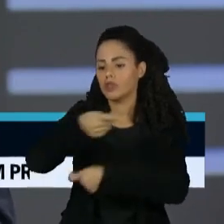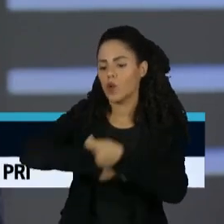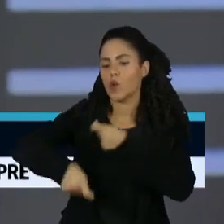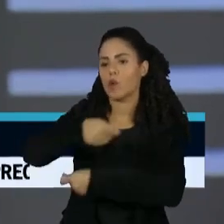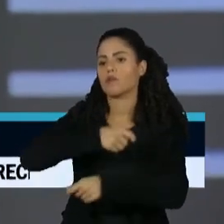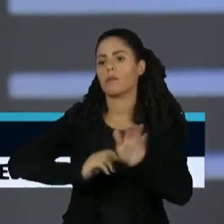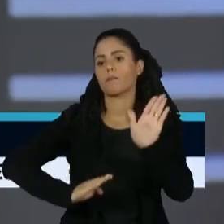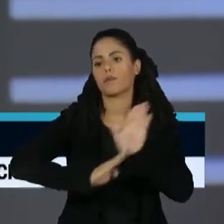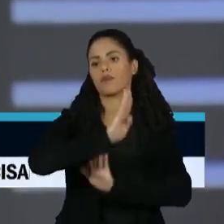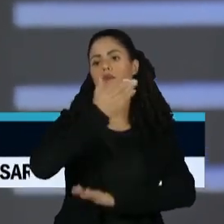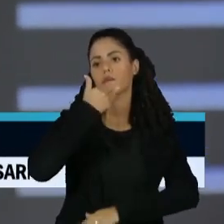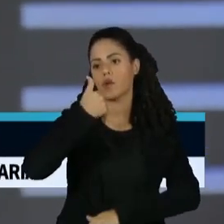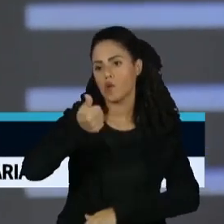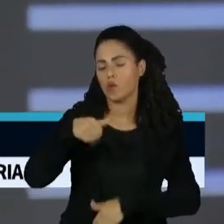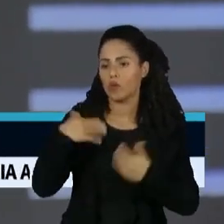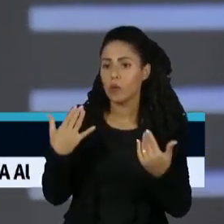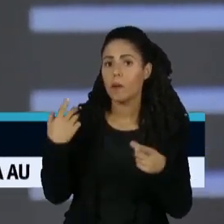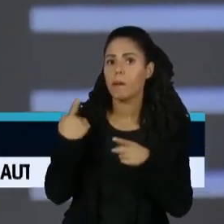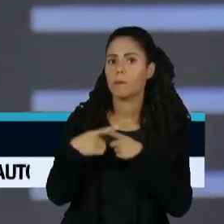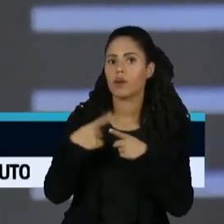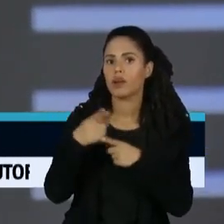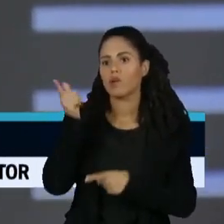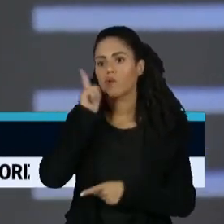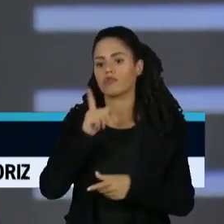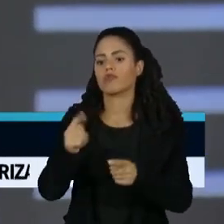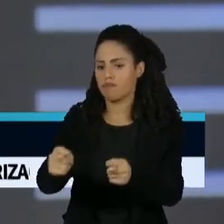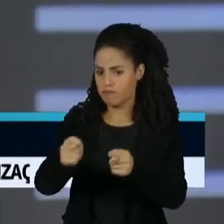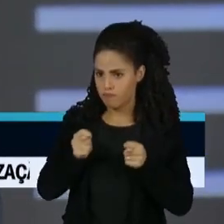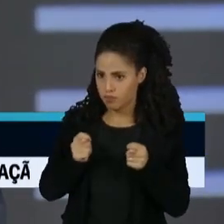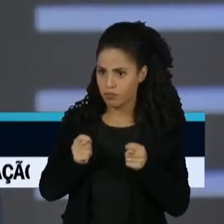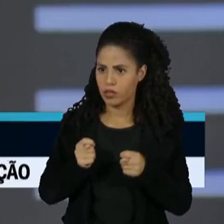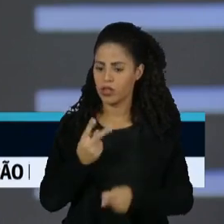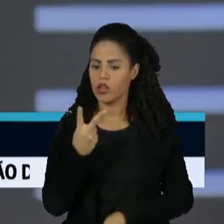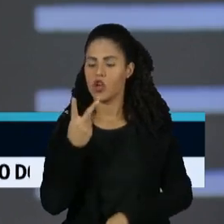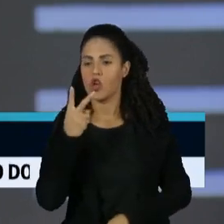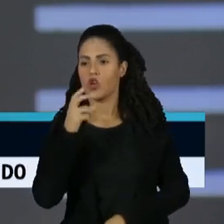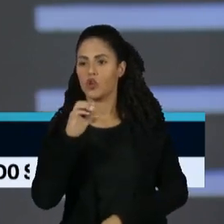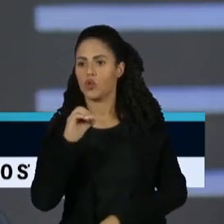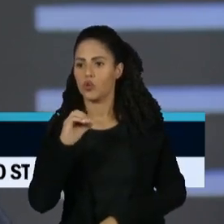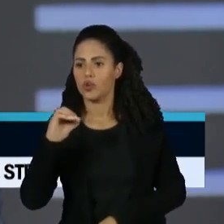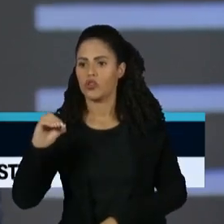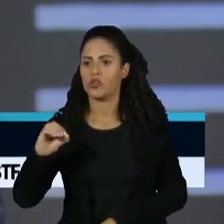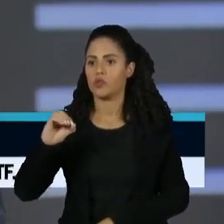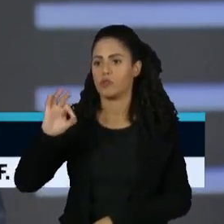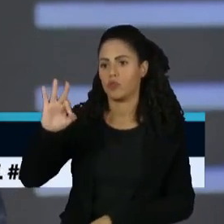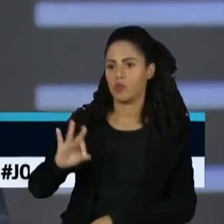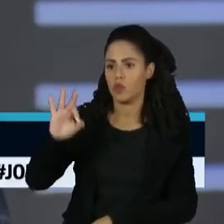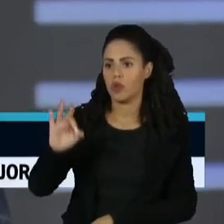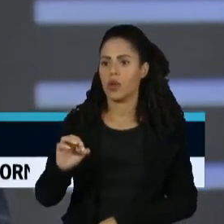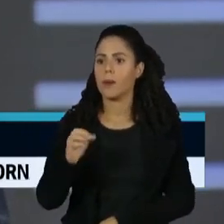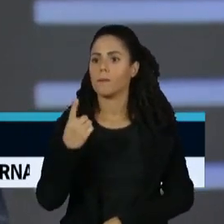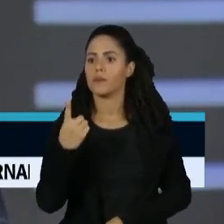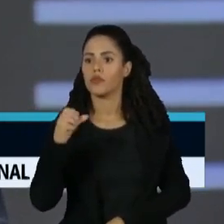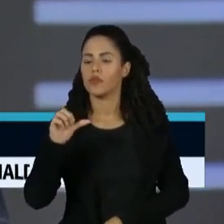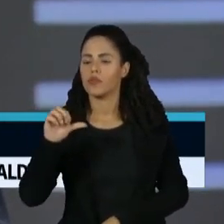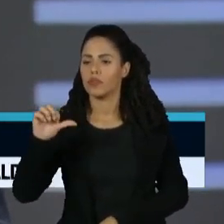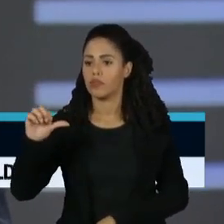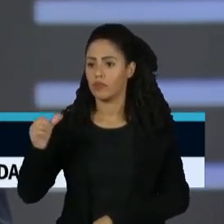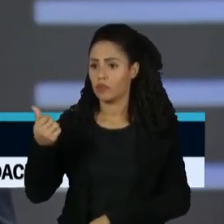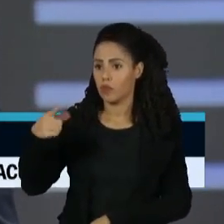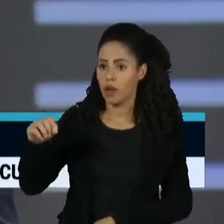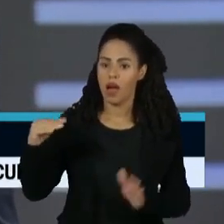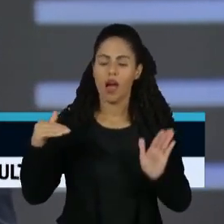né? Porque ele conseguiu estabilizar a economia de 2.200% de inflação em 1994 para